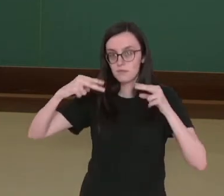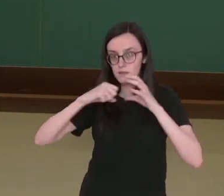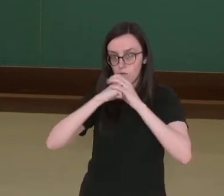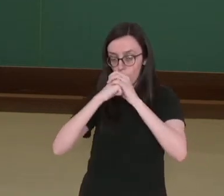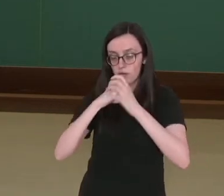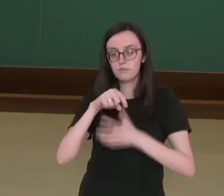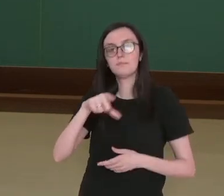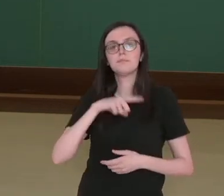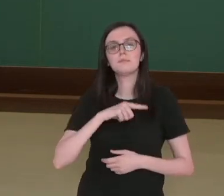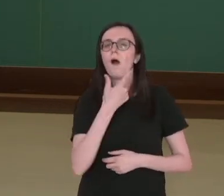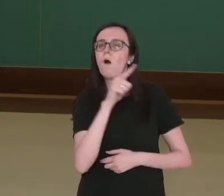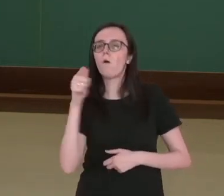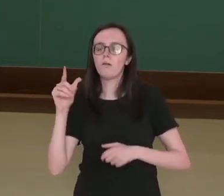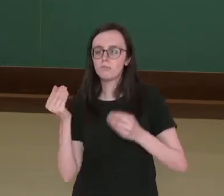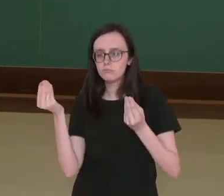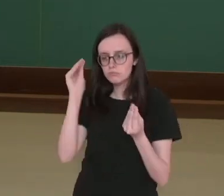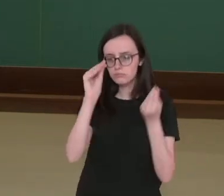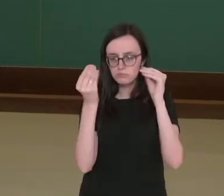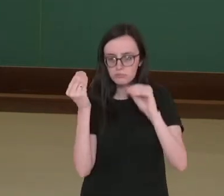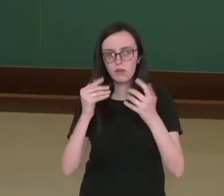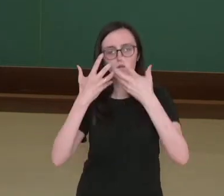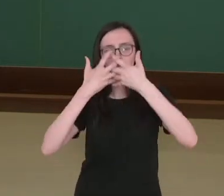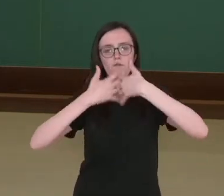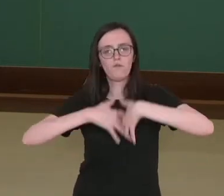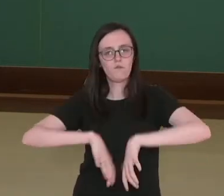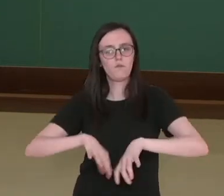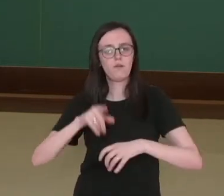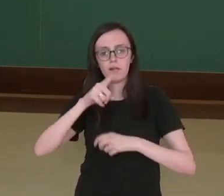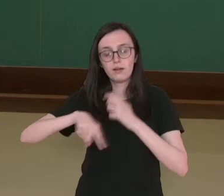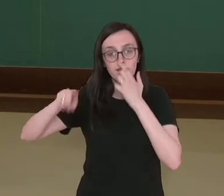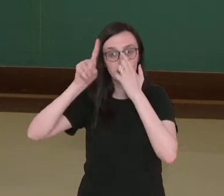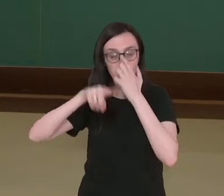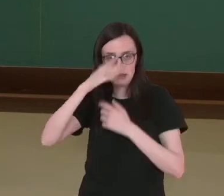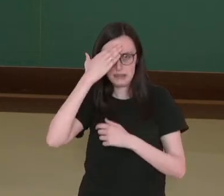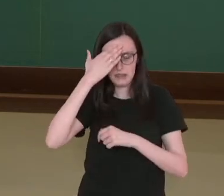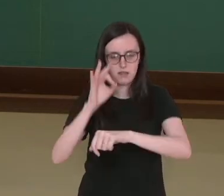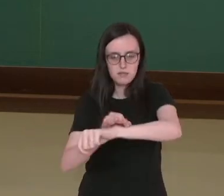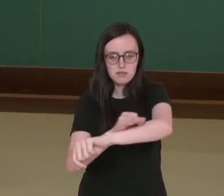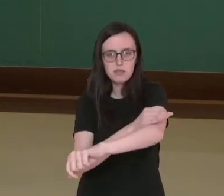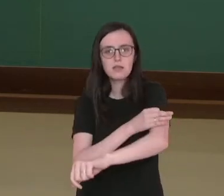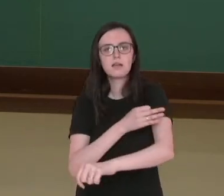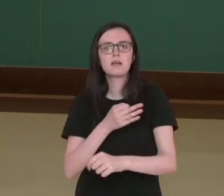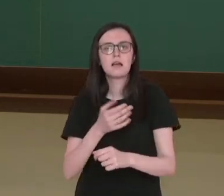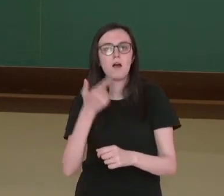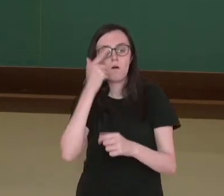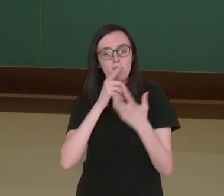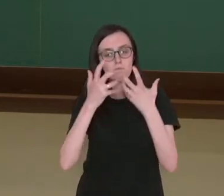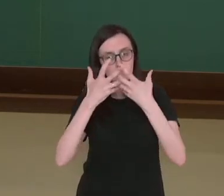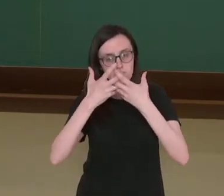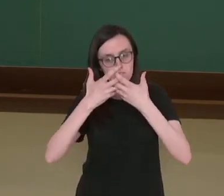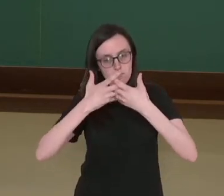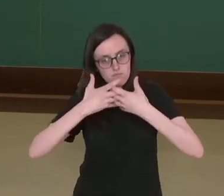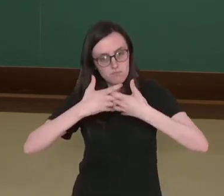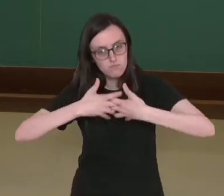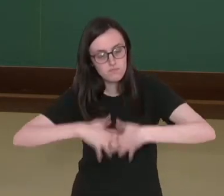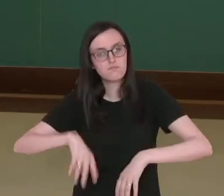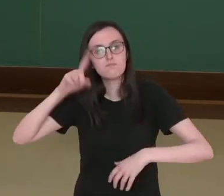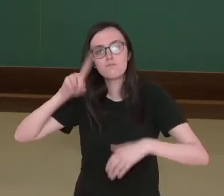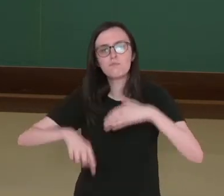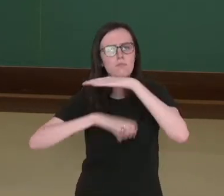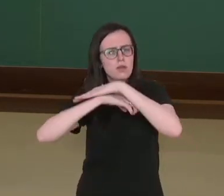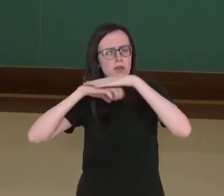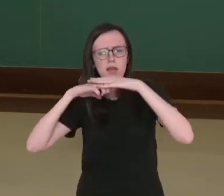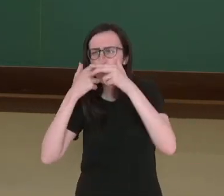ela tem outras organelas que fazem ela funcionar, porque a célula, para ela ser funcional, ela tem estruturas